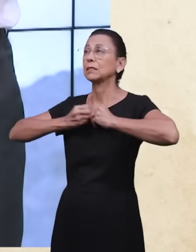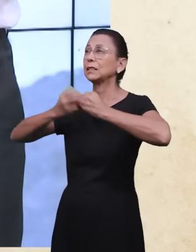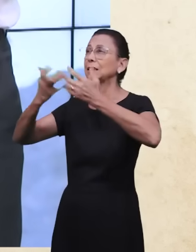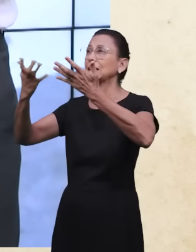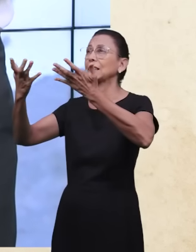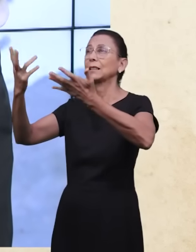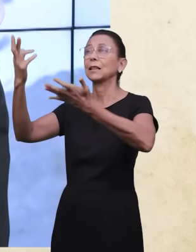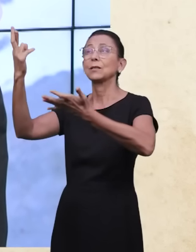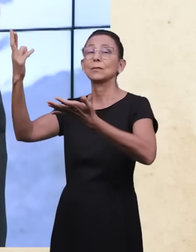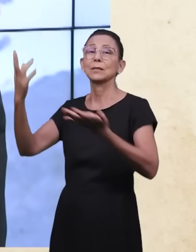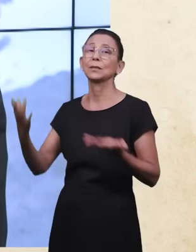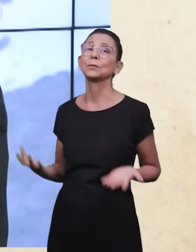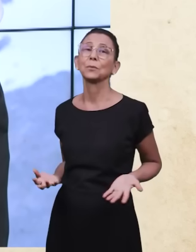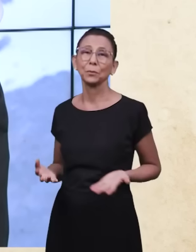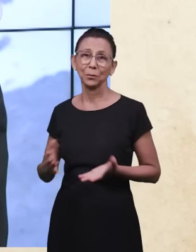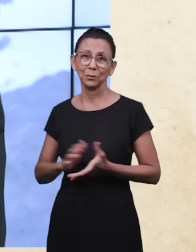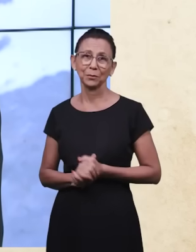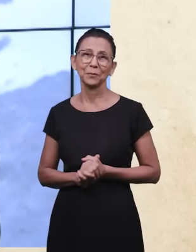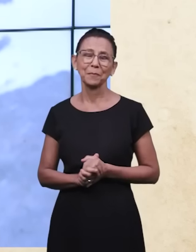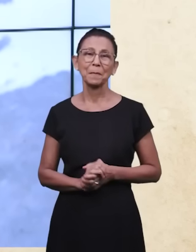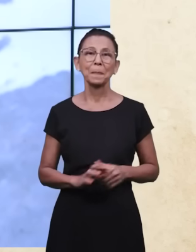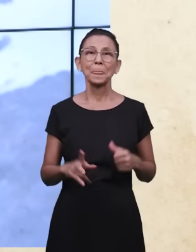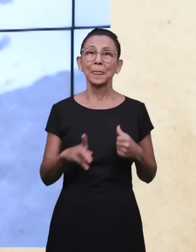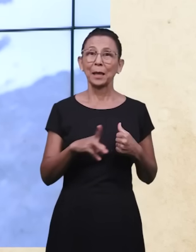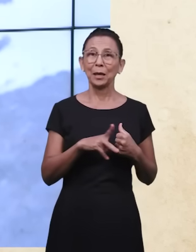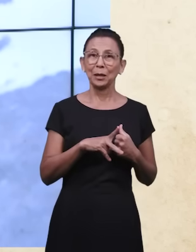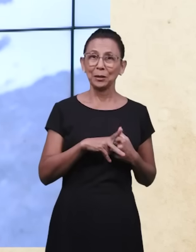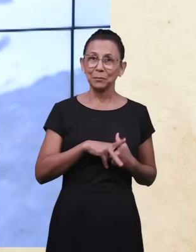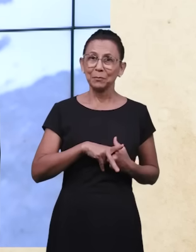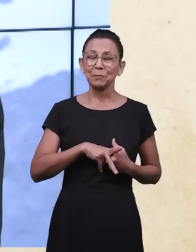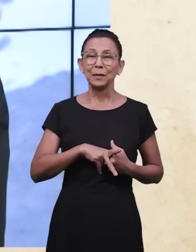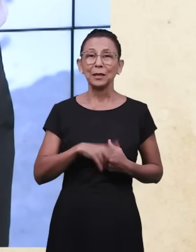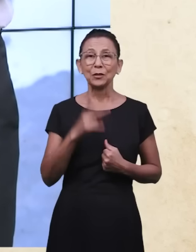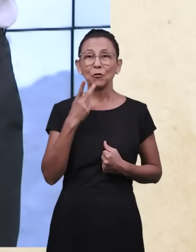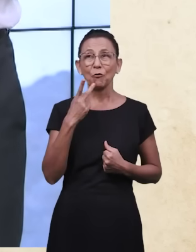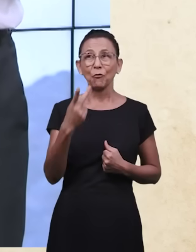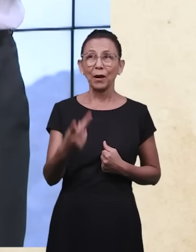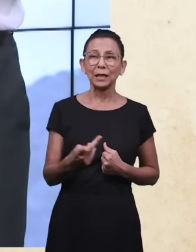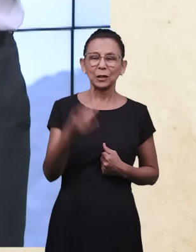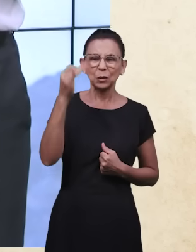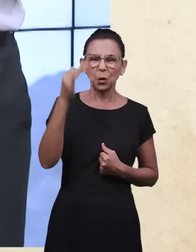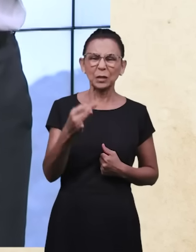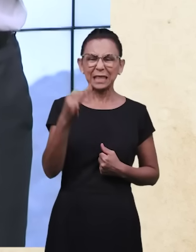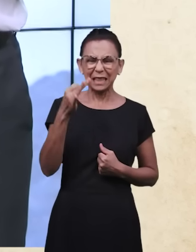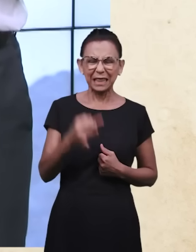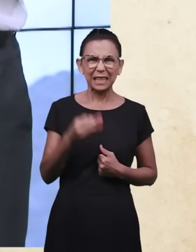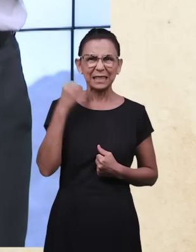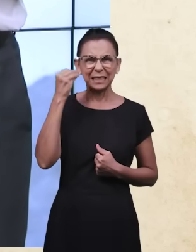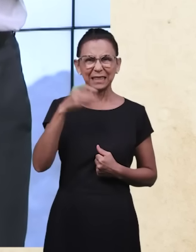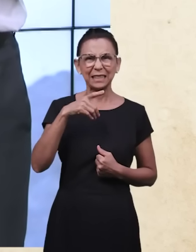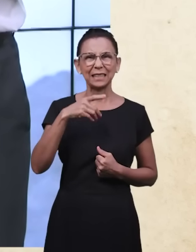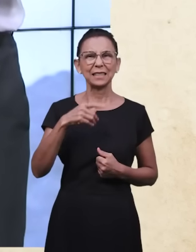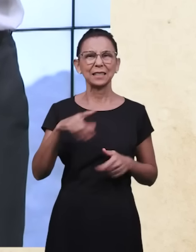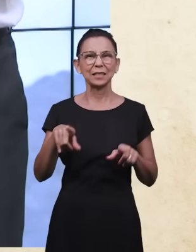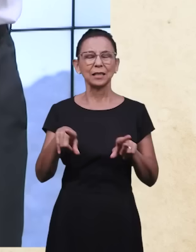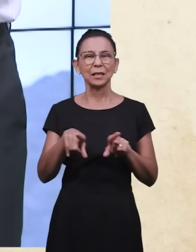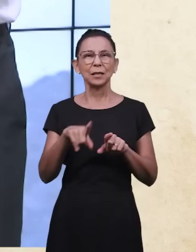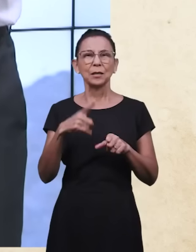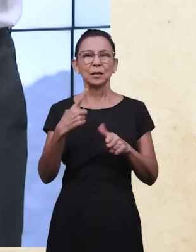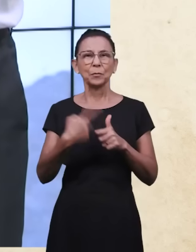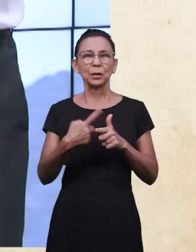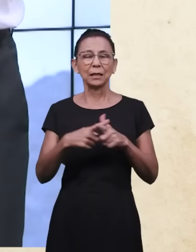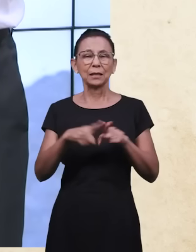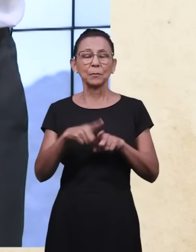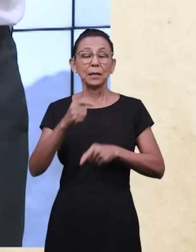E até a expressão que Pedro usa é de quem sabe o que é ser ansioso. Ele não fala assim, colocando. Quem está ansioso não consegue ir